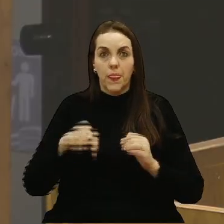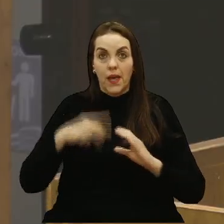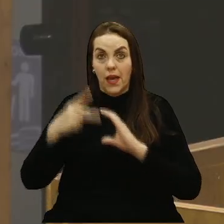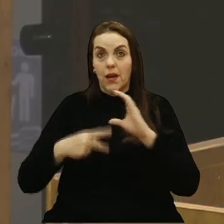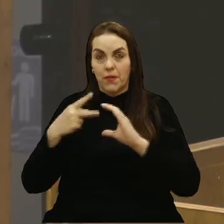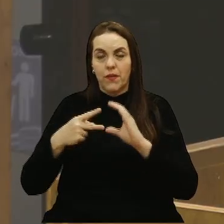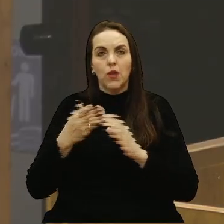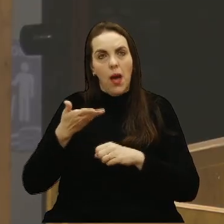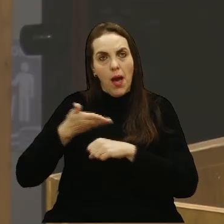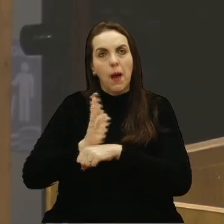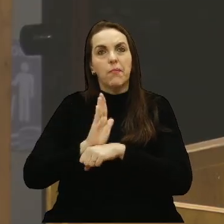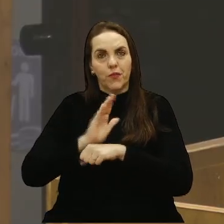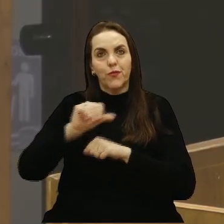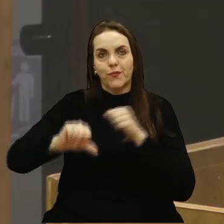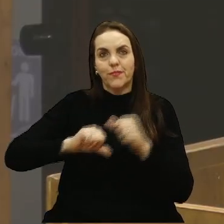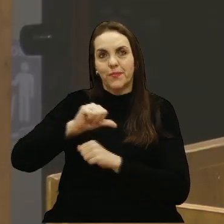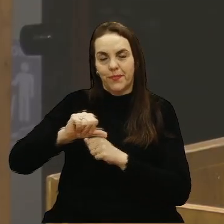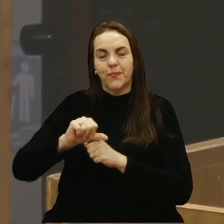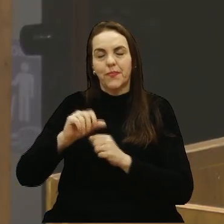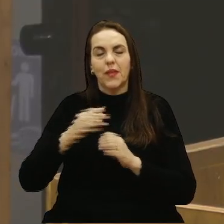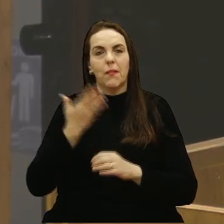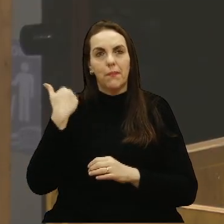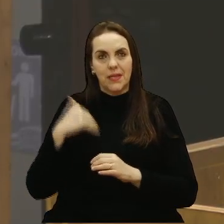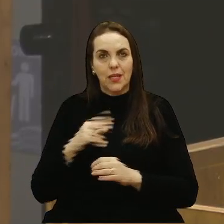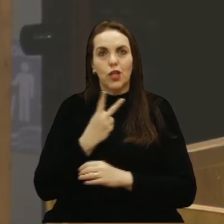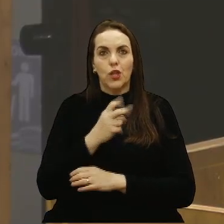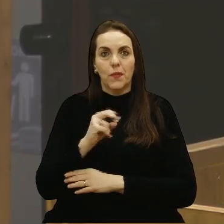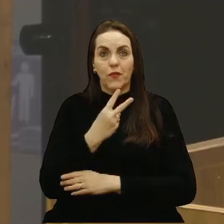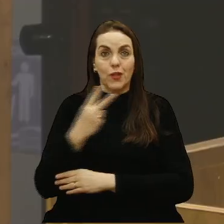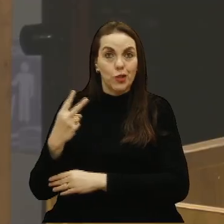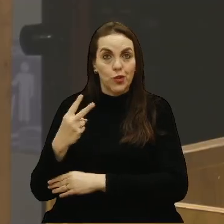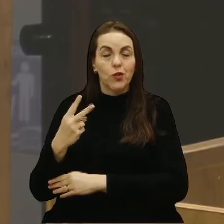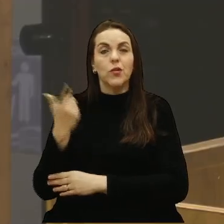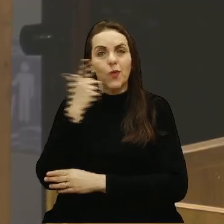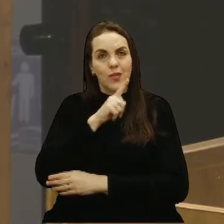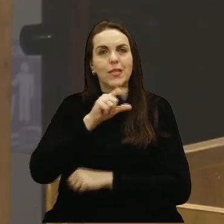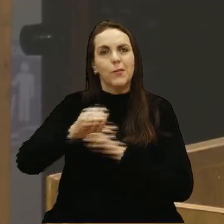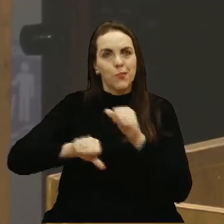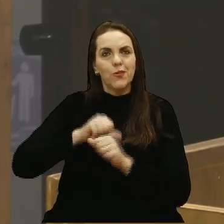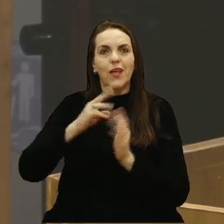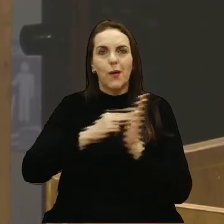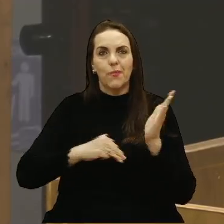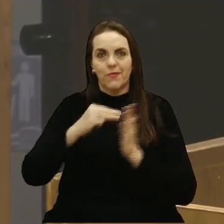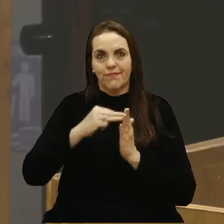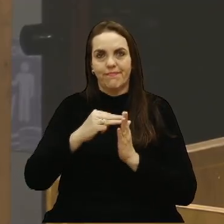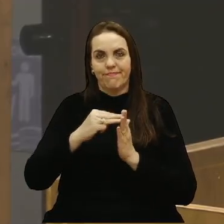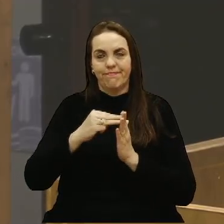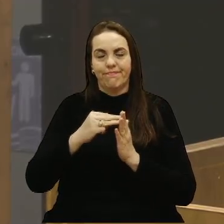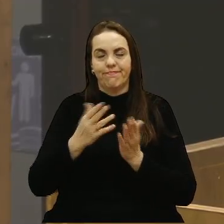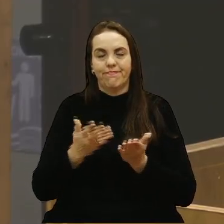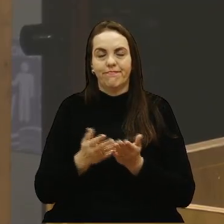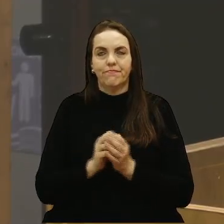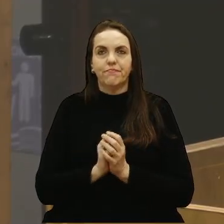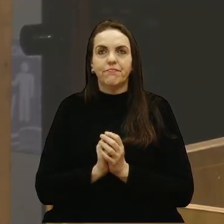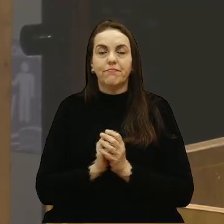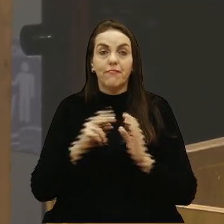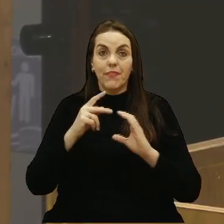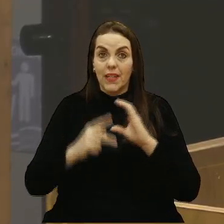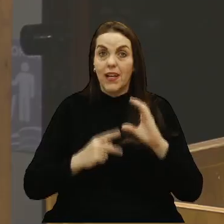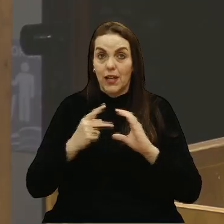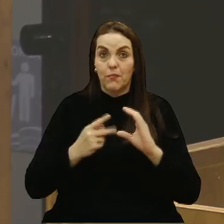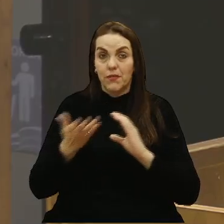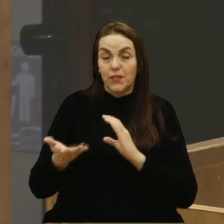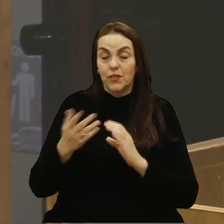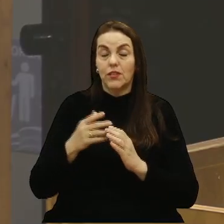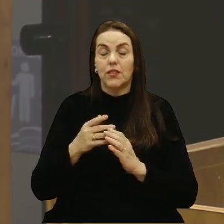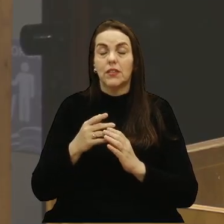as alterações consolidadas no Código de 2022 para que a gente começasse a mudar esse modelo. E a Secretaria, e a Câmara Municipal,